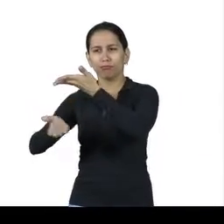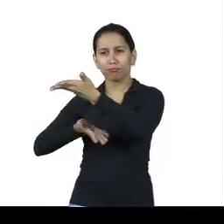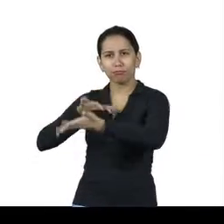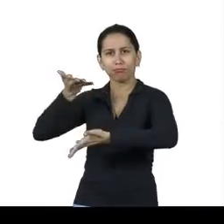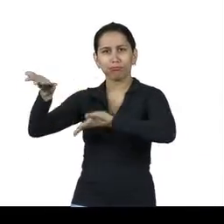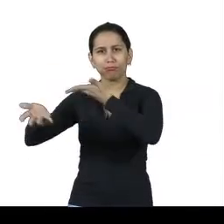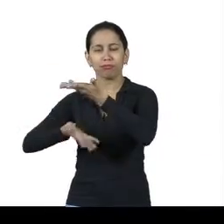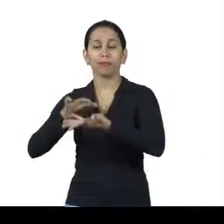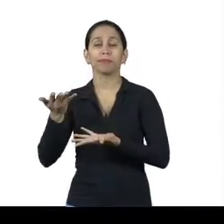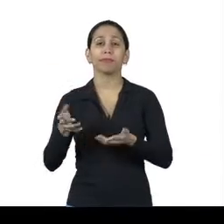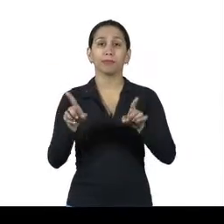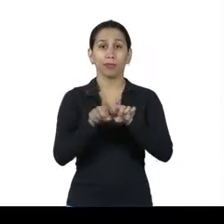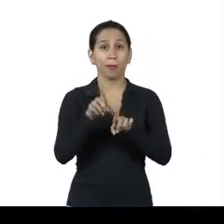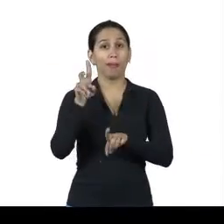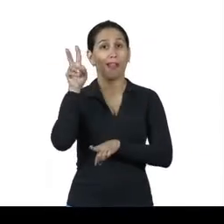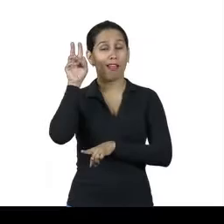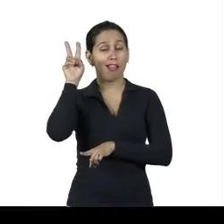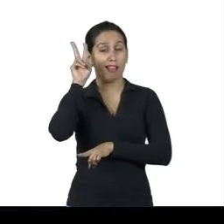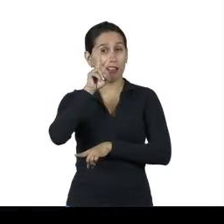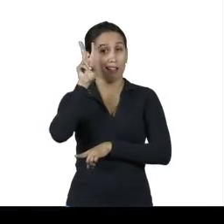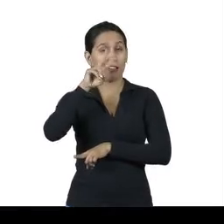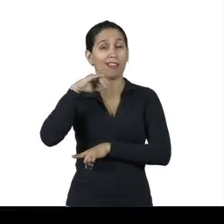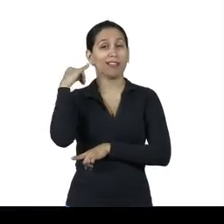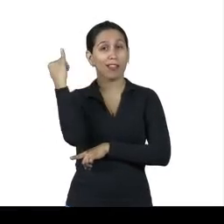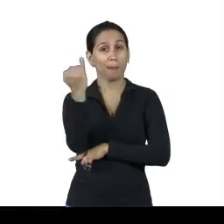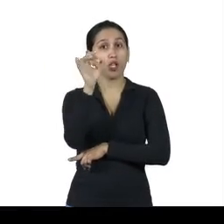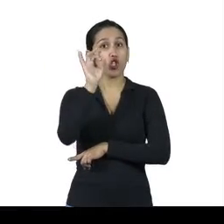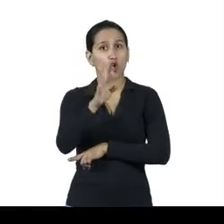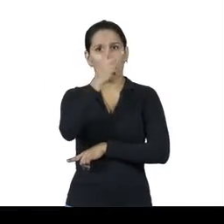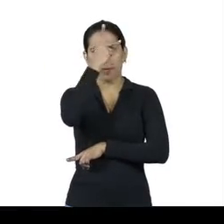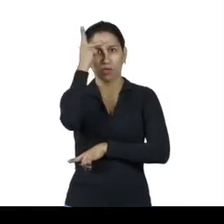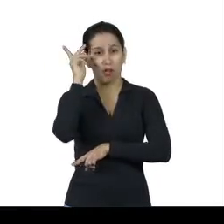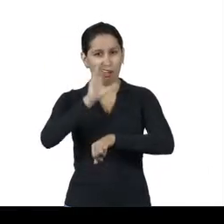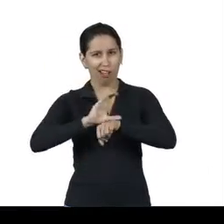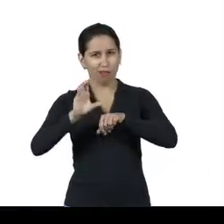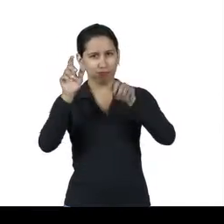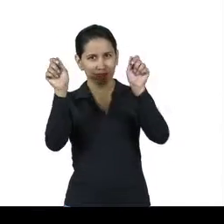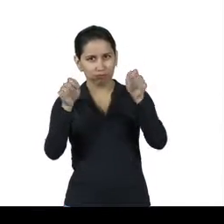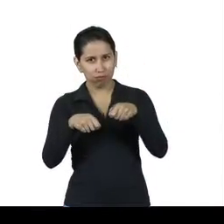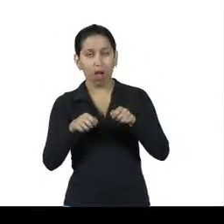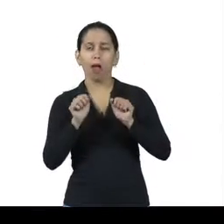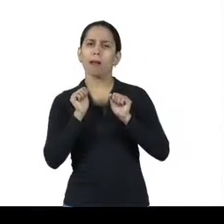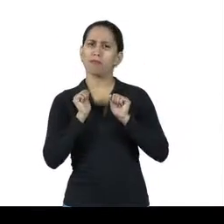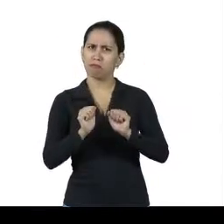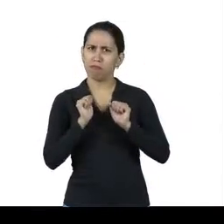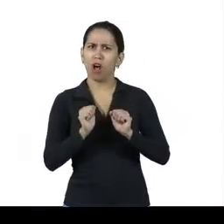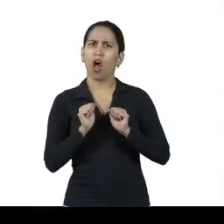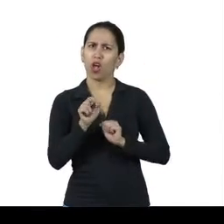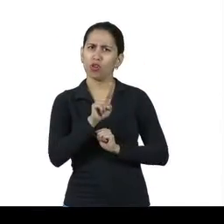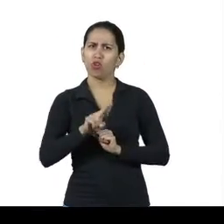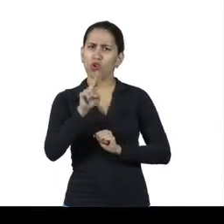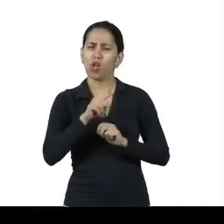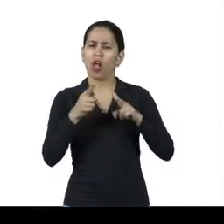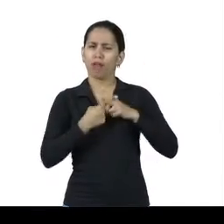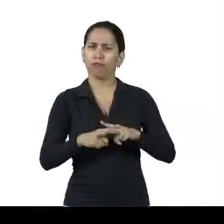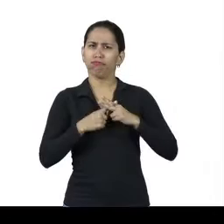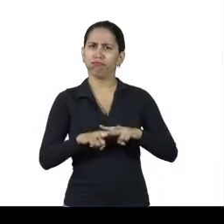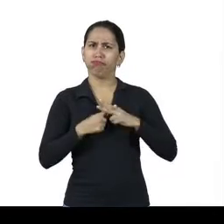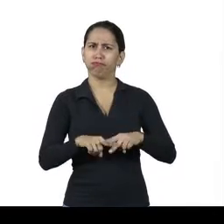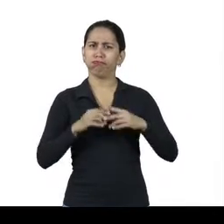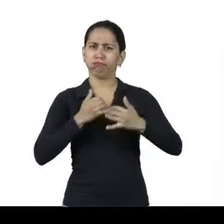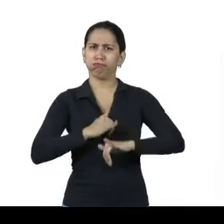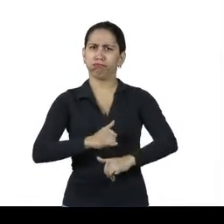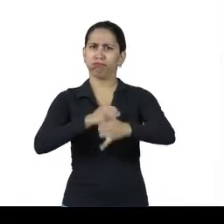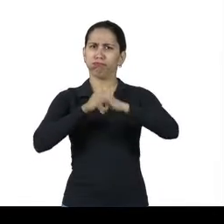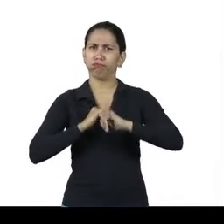É importante lembrar que só trabalhadores capacitados podem operar as máquinas. Para isso, existe um treinamento onde eles são orientados